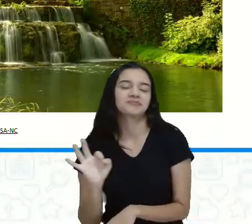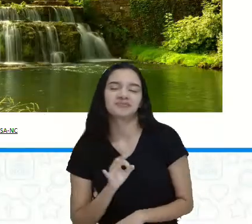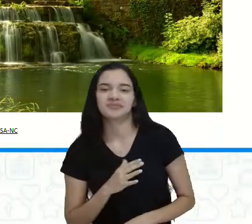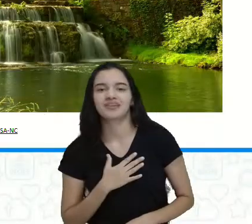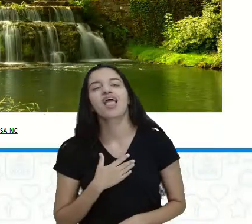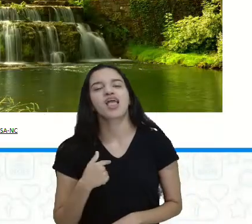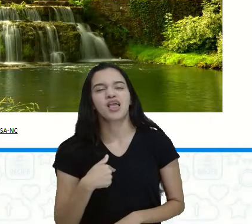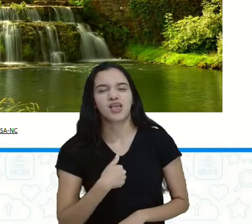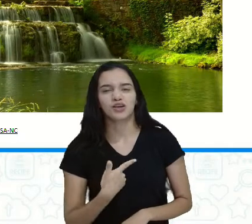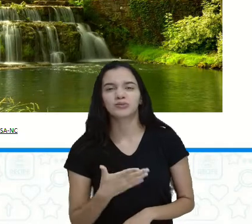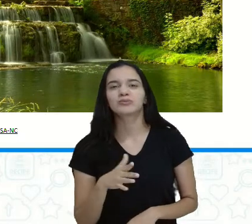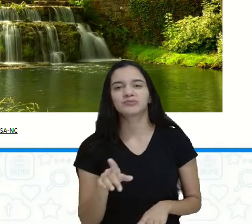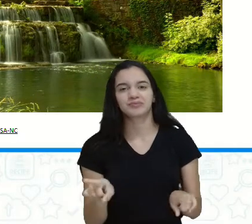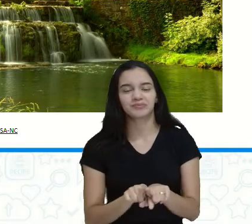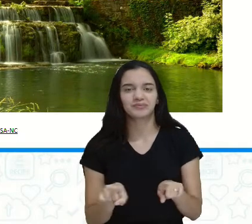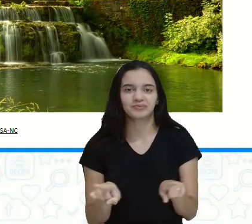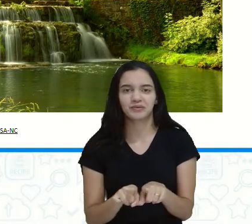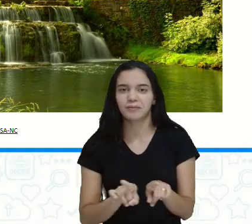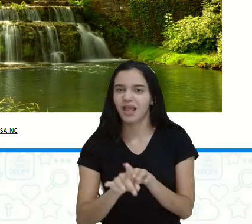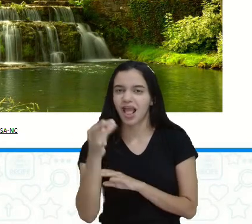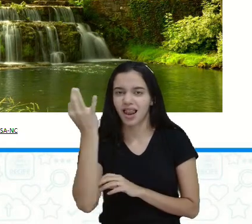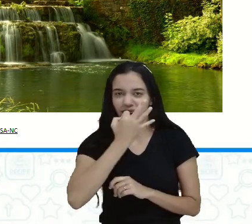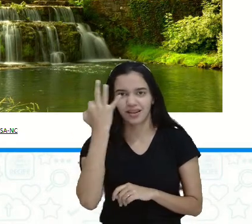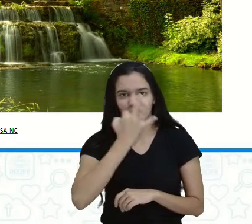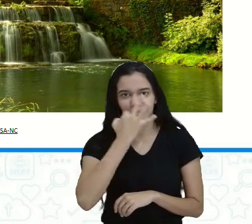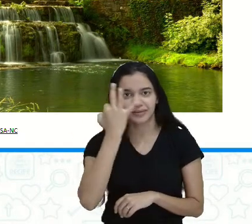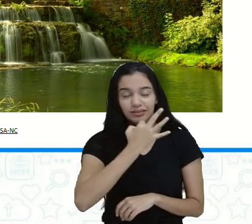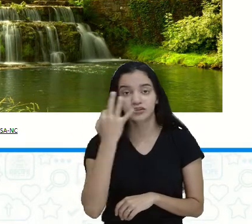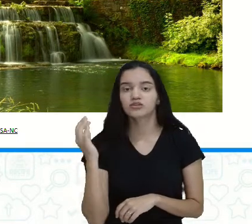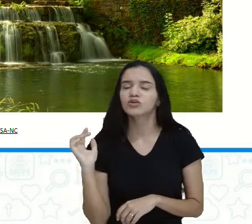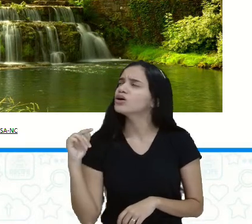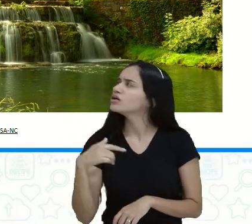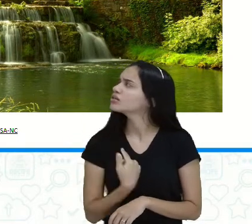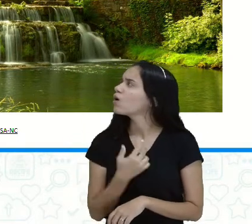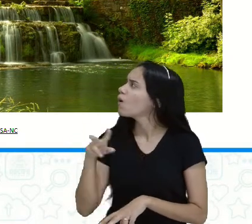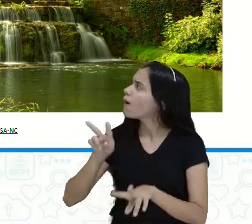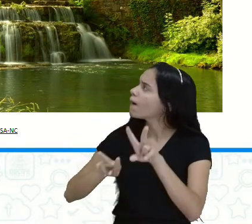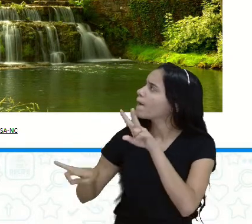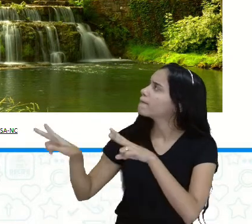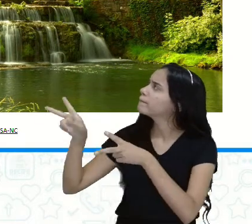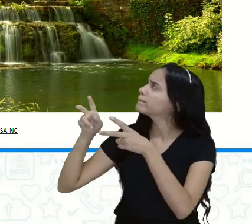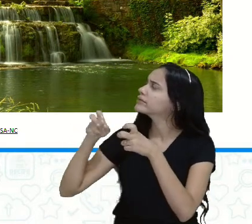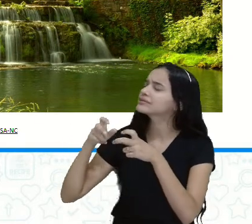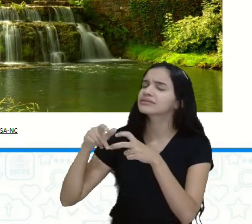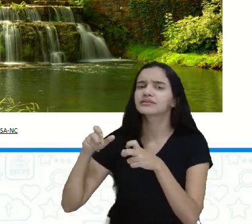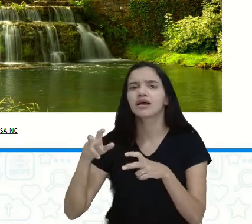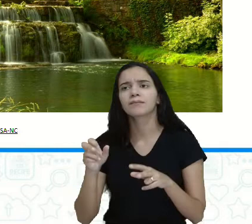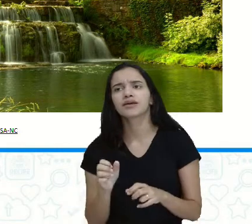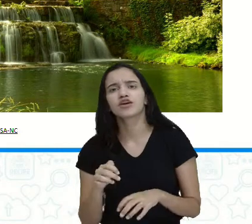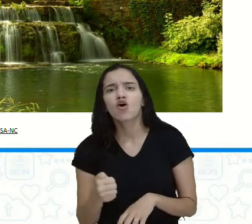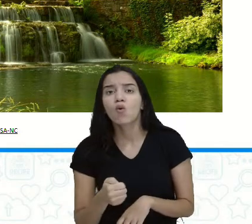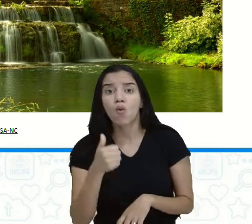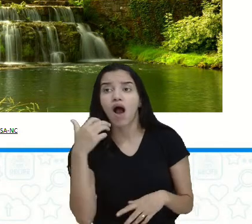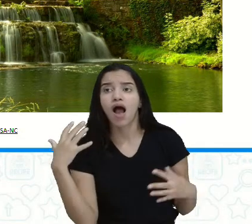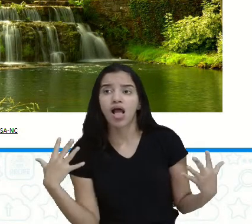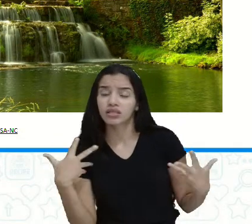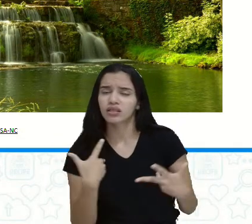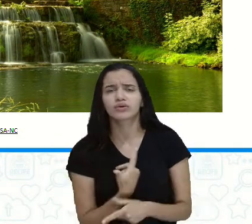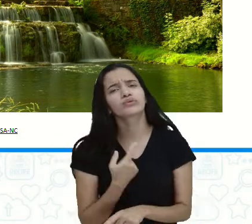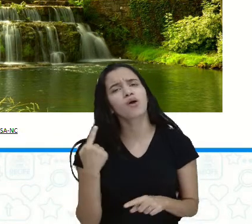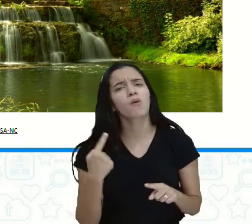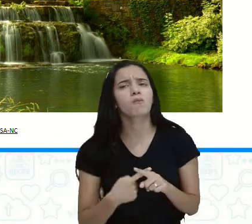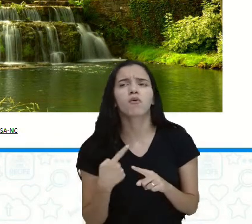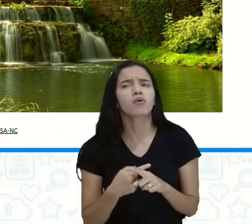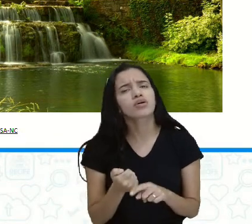Eu também, é muito lindo isso aí. Então, vê, a gente observa uma paisagem quase totalmente natural. Por que